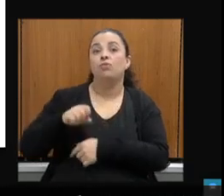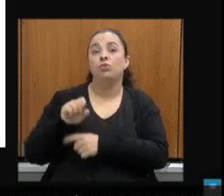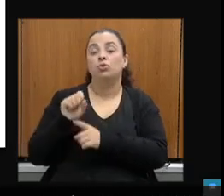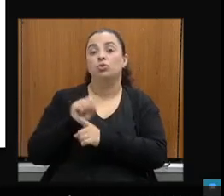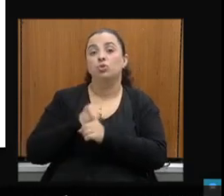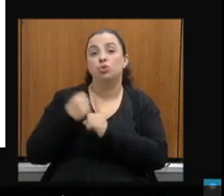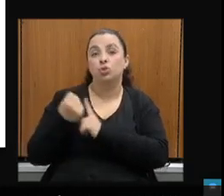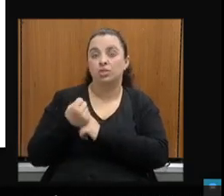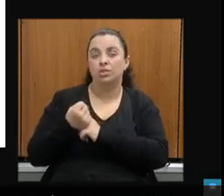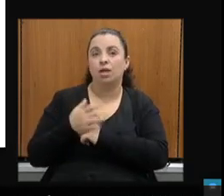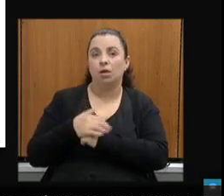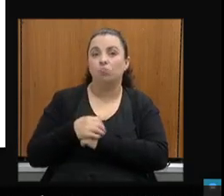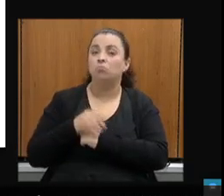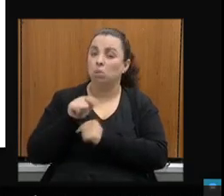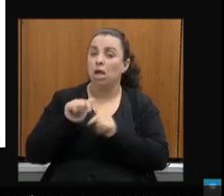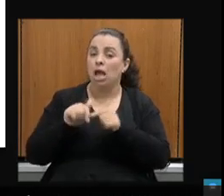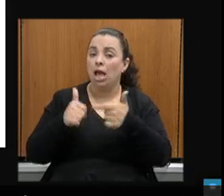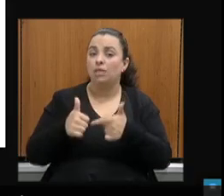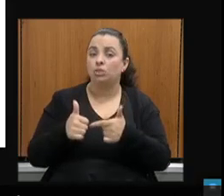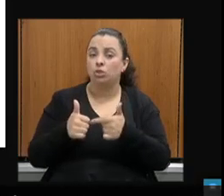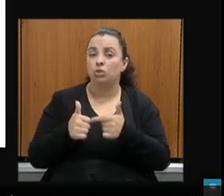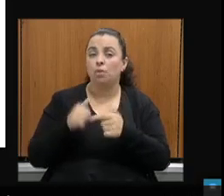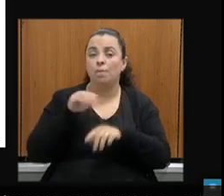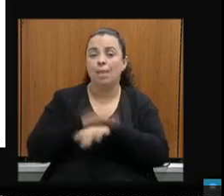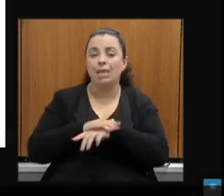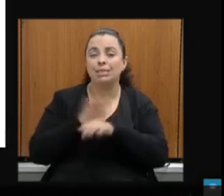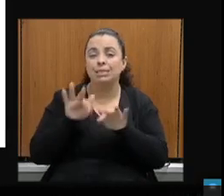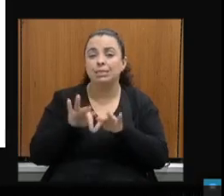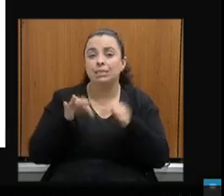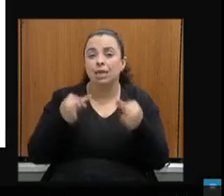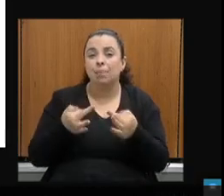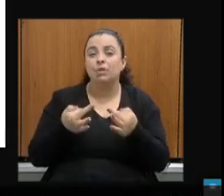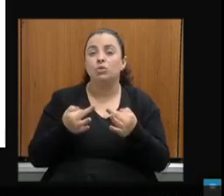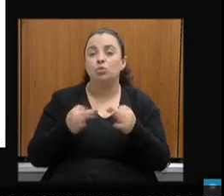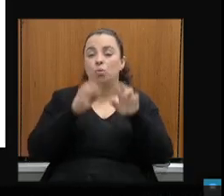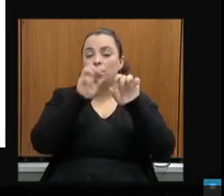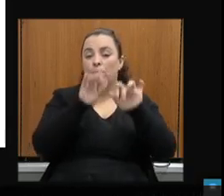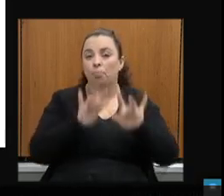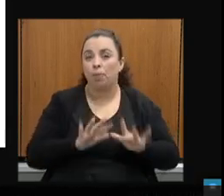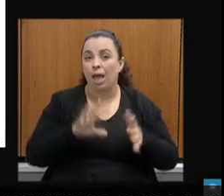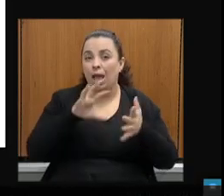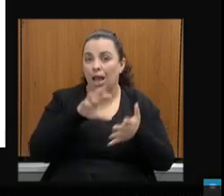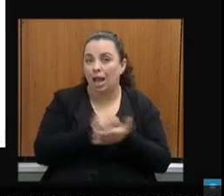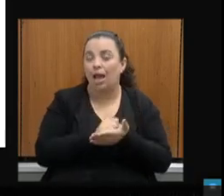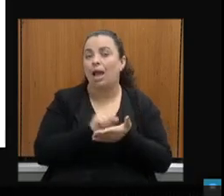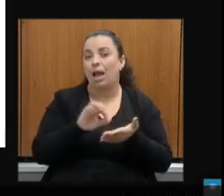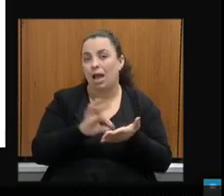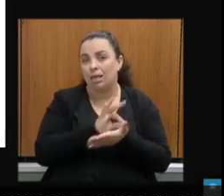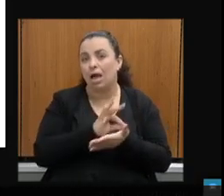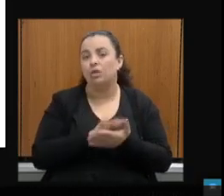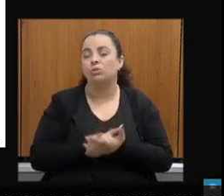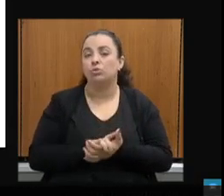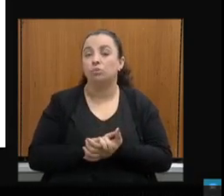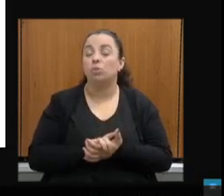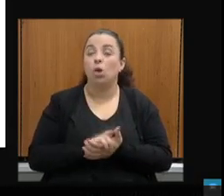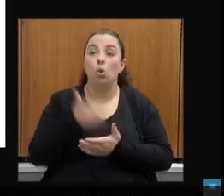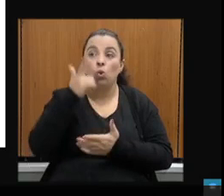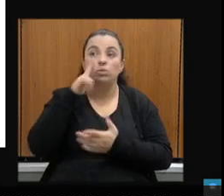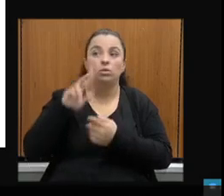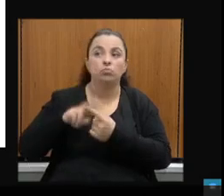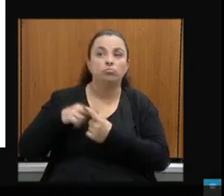simplificação do processo de cadastro conseguimos aí dobrar o número de clientes hoje a gente tem